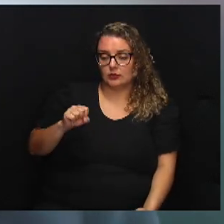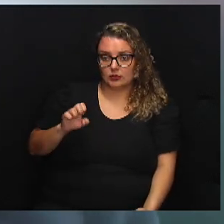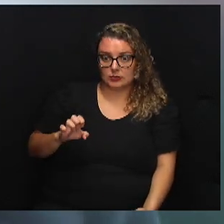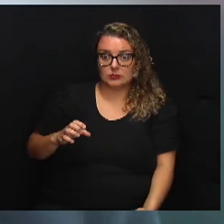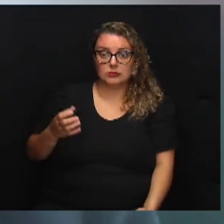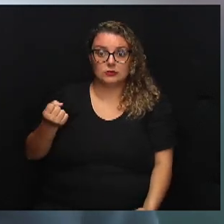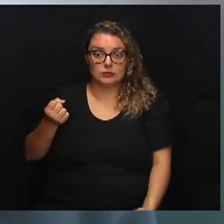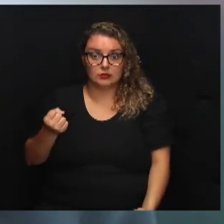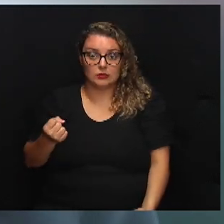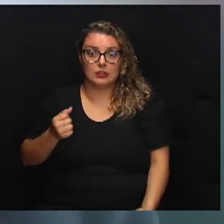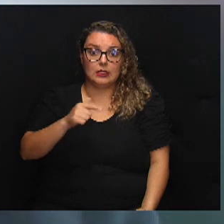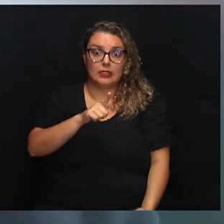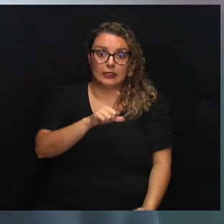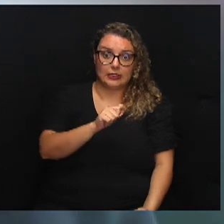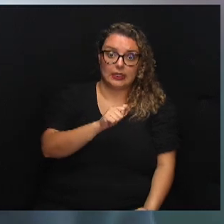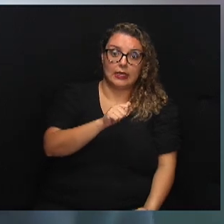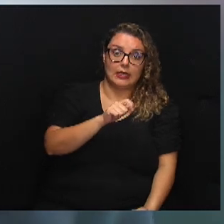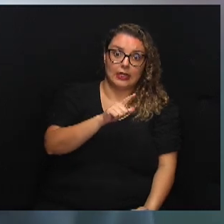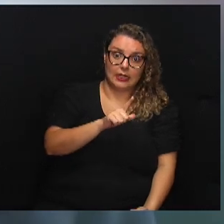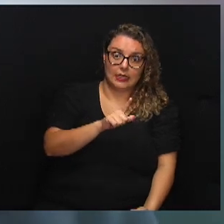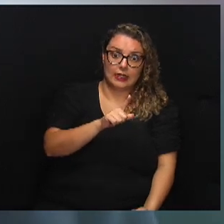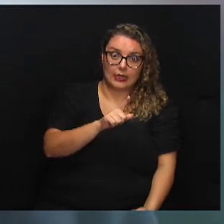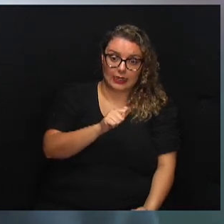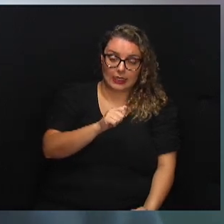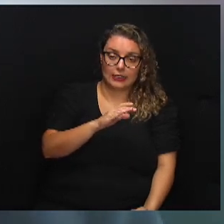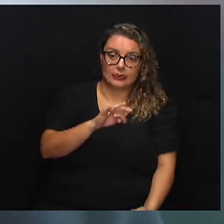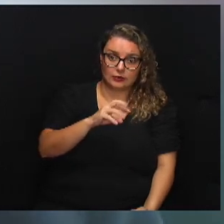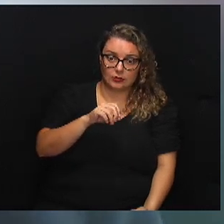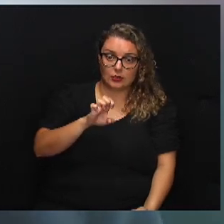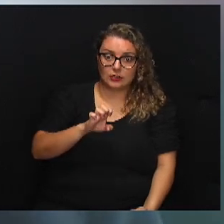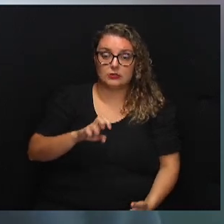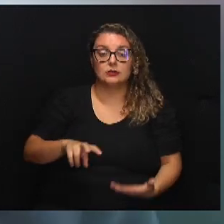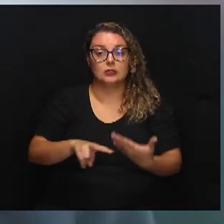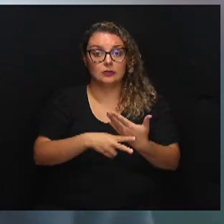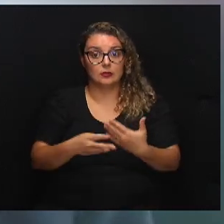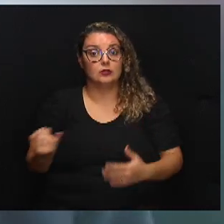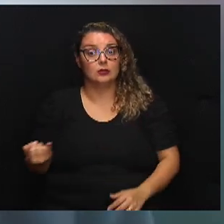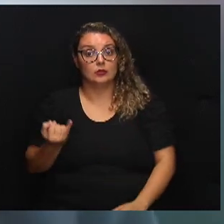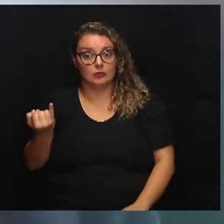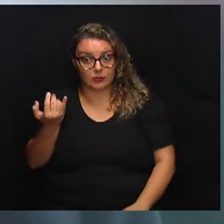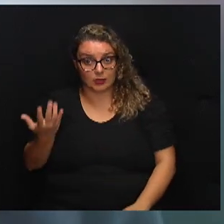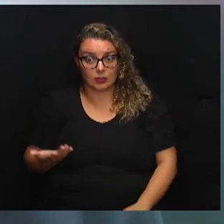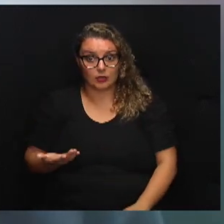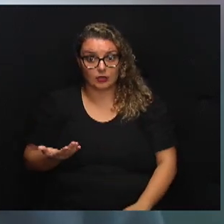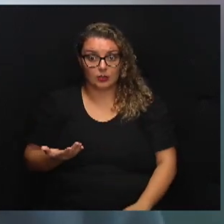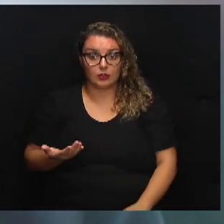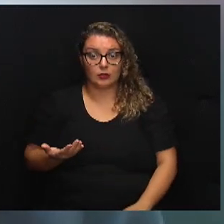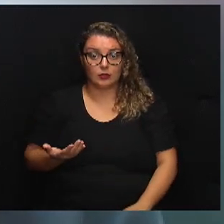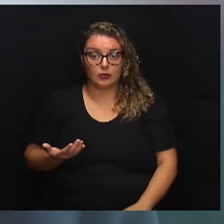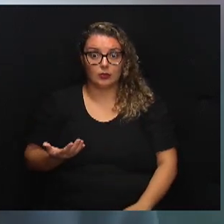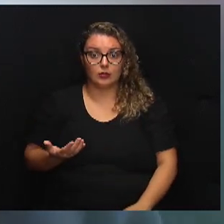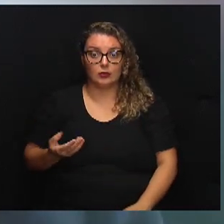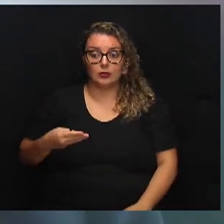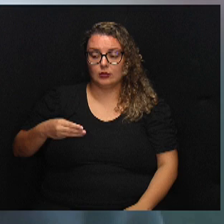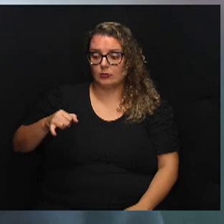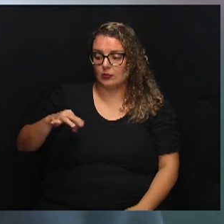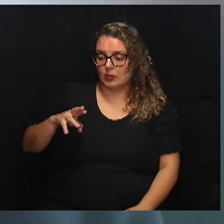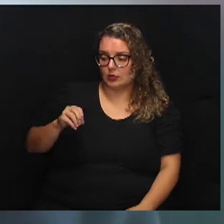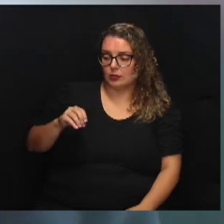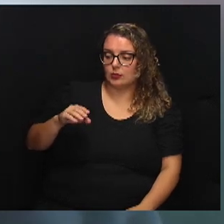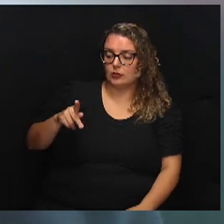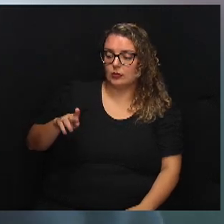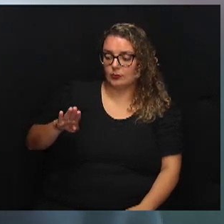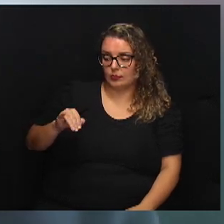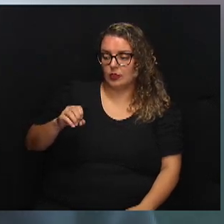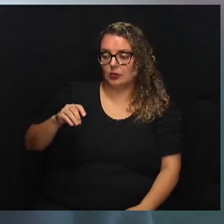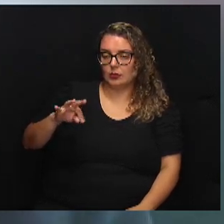a galactose, a lactose, têm efeitos muito importantes na microbiota intestinal. Por